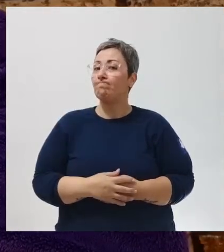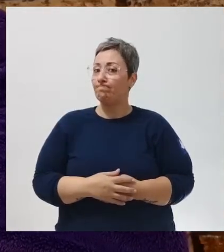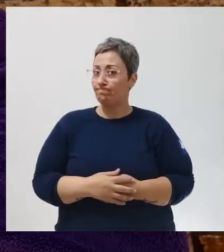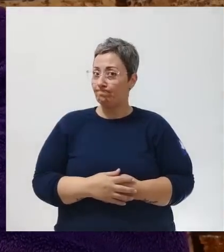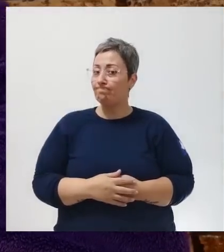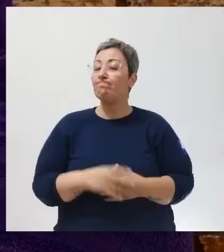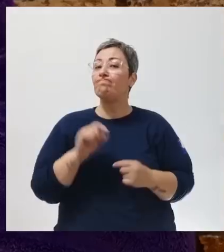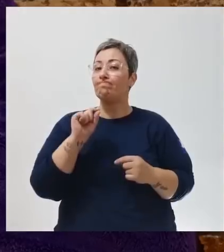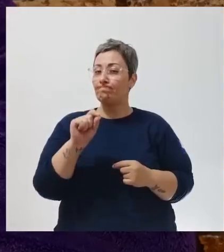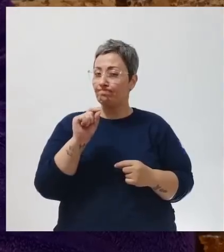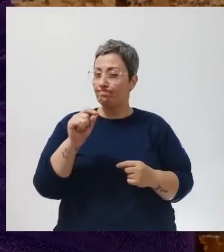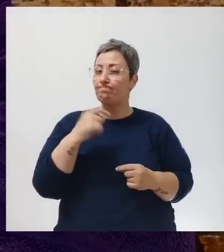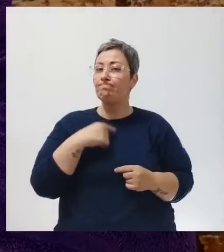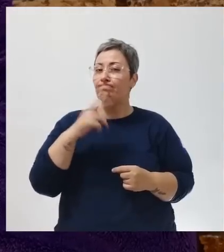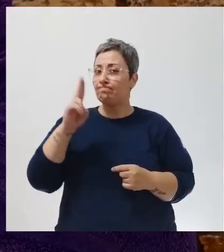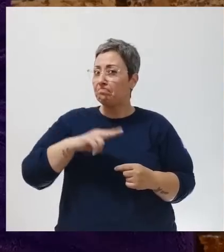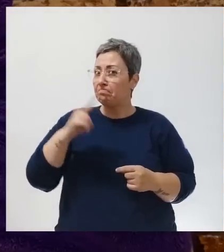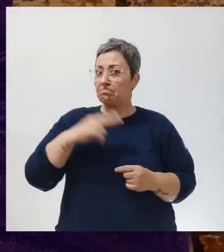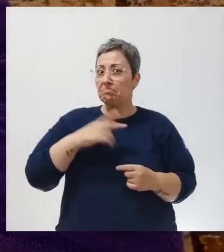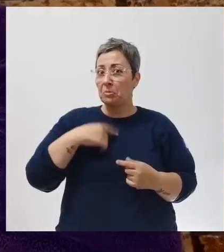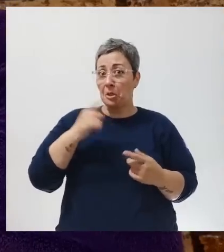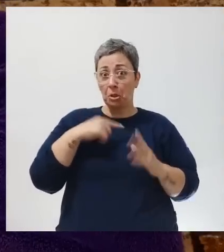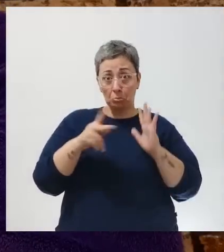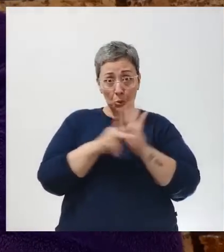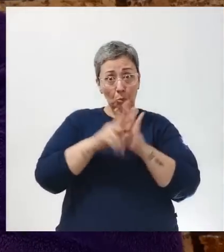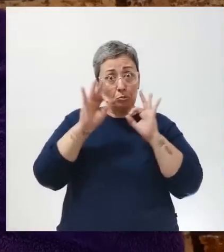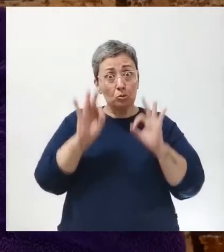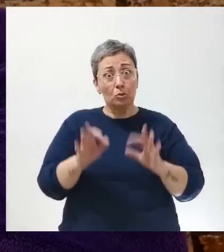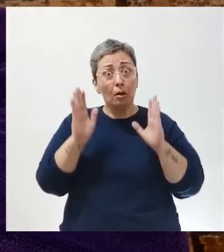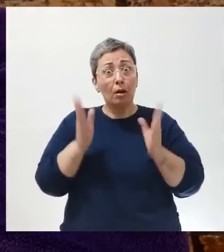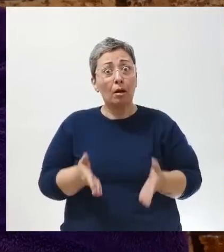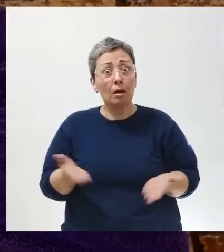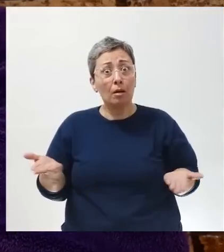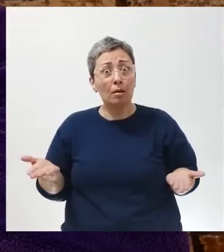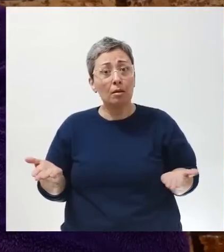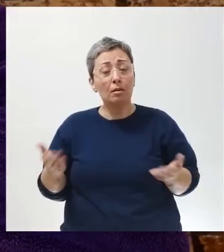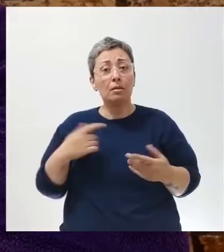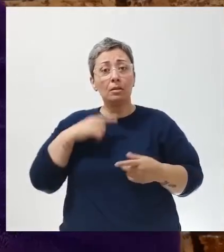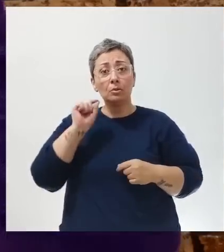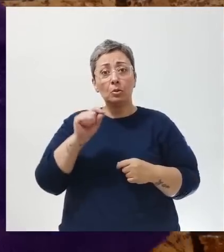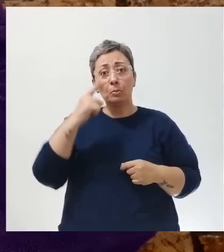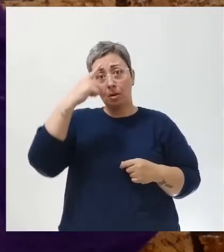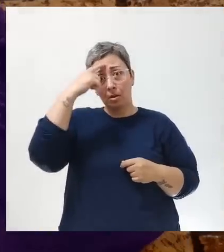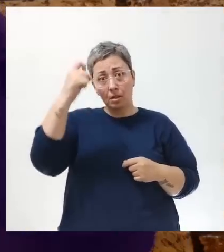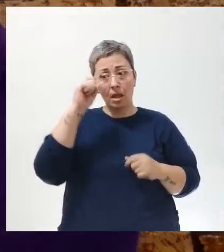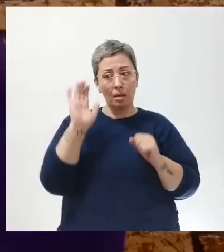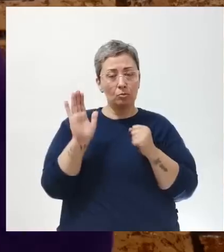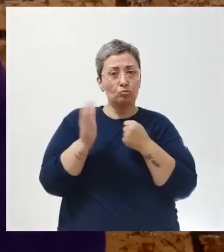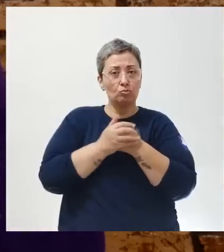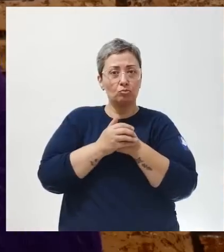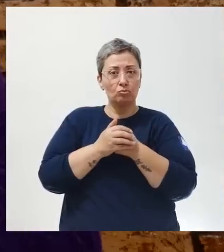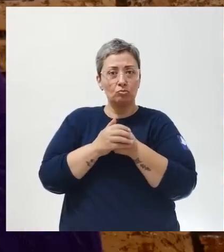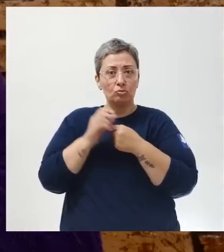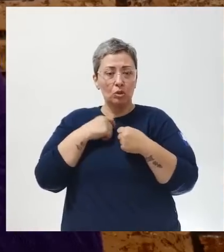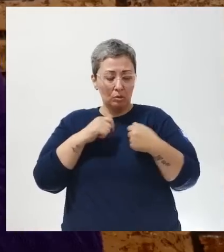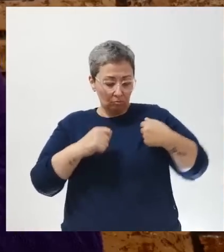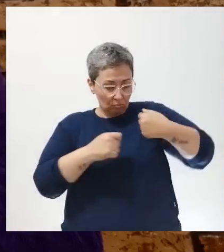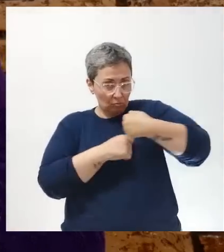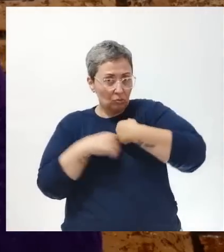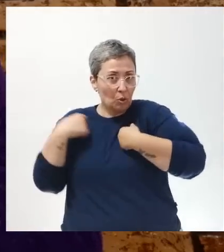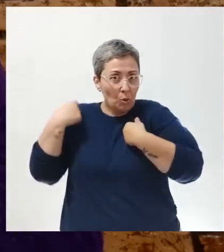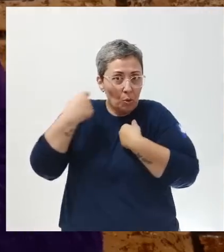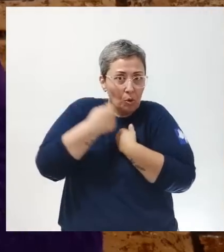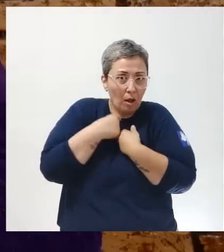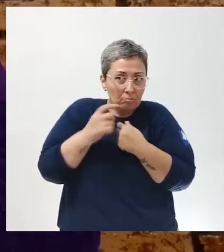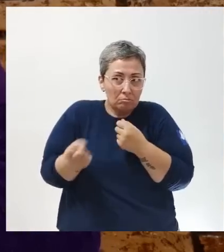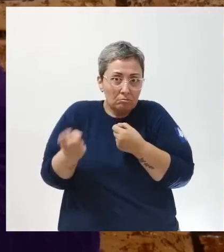ideia. Quem jamais saberia que já tinha dono? Com a ideia escondida debaixo do manto,